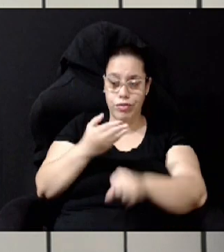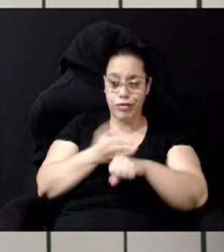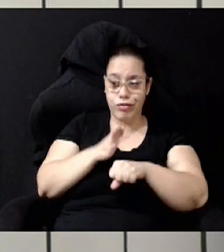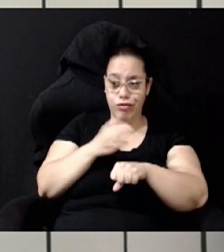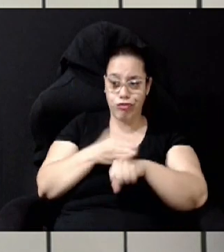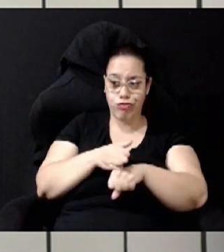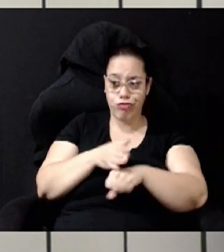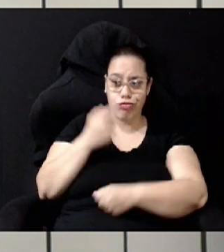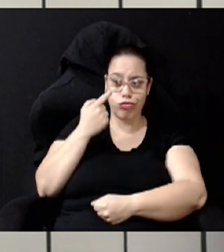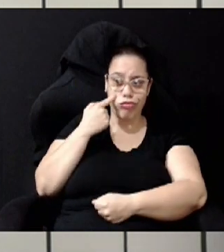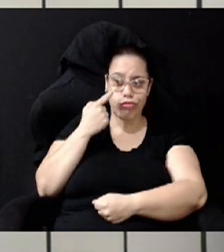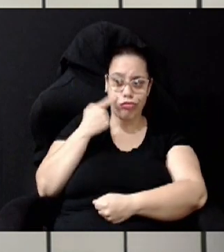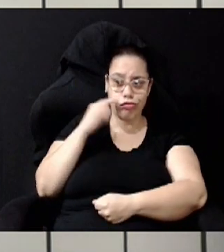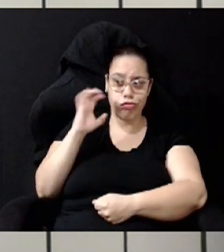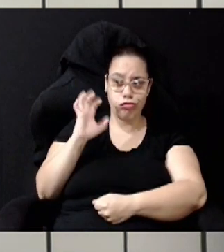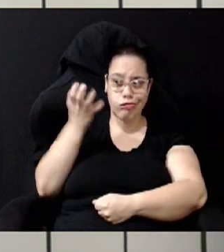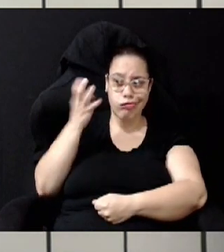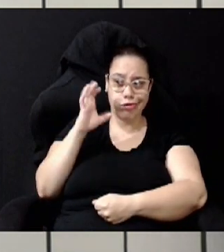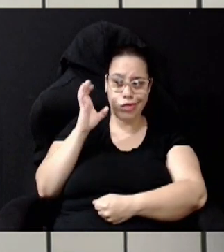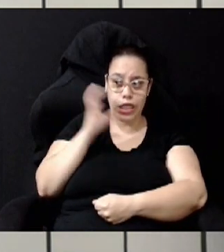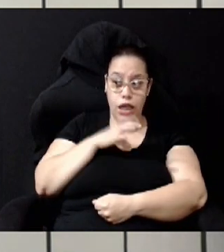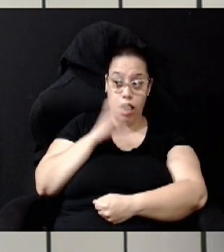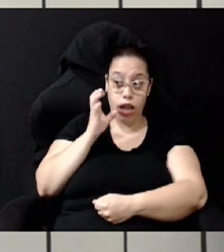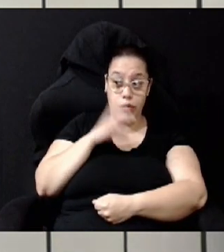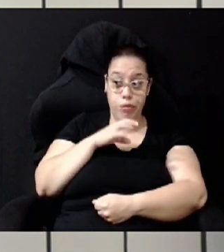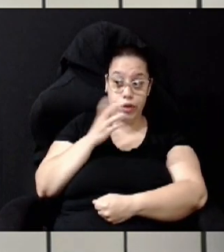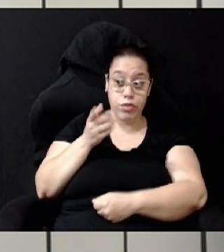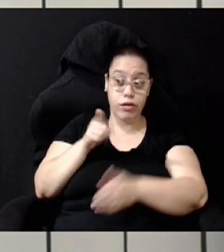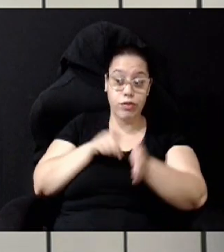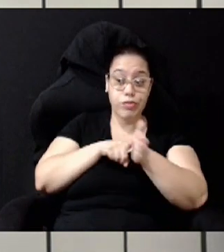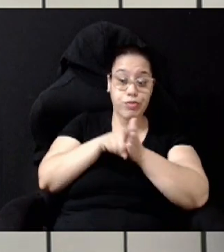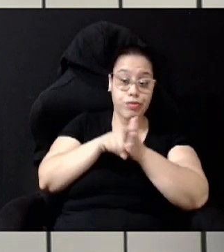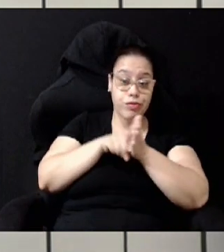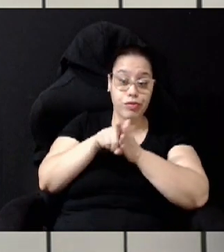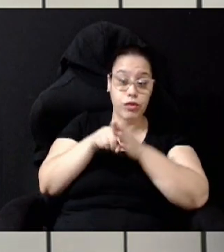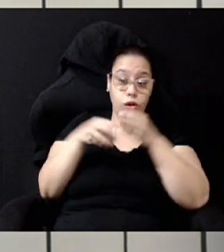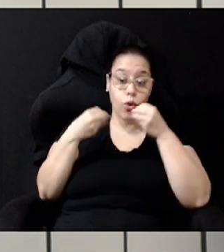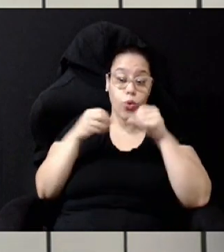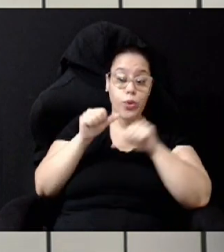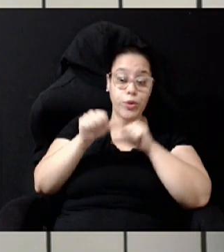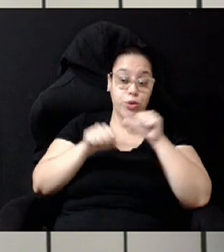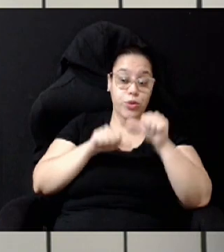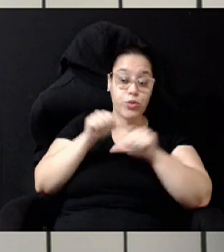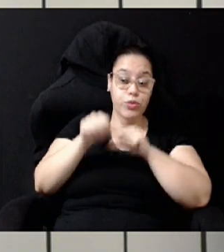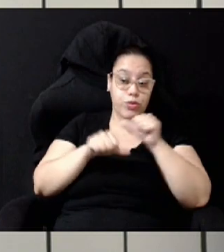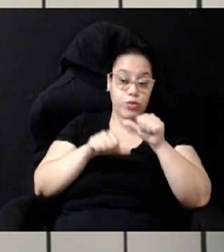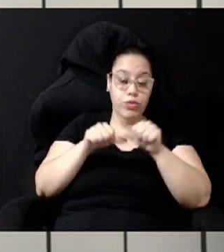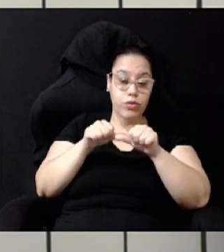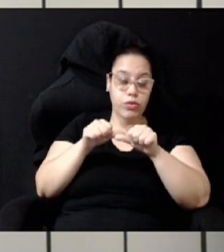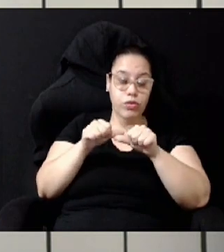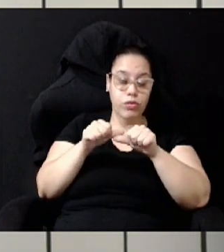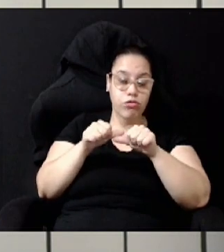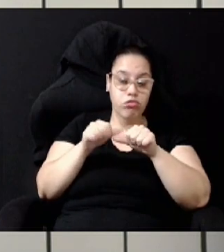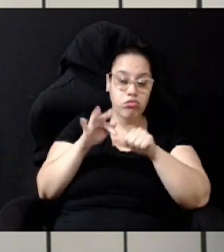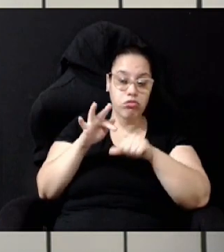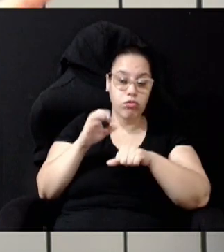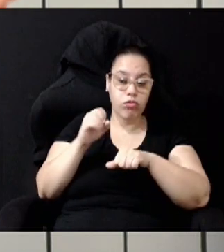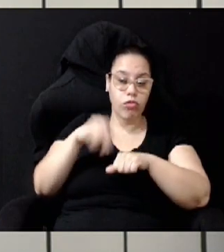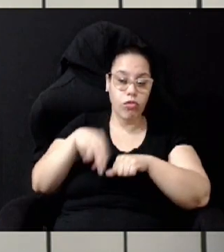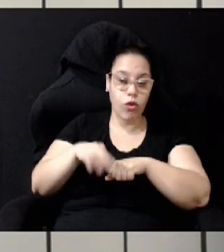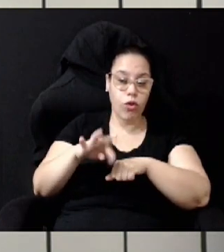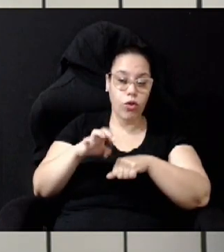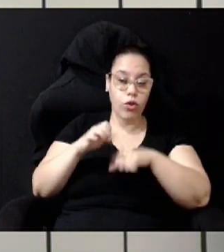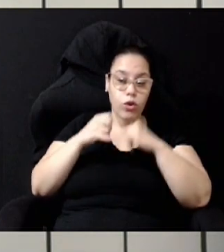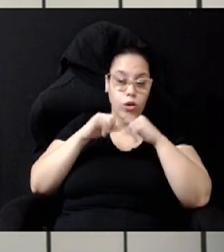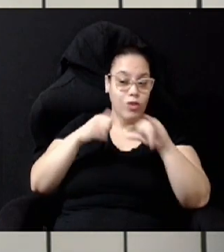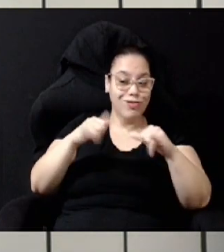acontecer rapidamente. A pergunta é como que muda as fontes pelas quais obtém a energia, porque a energia